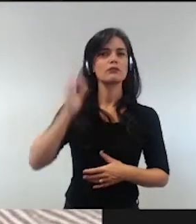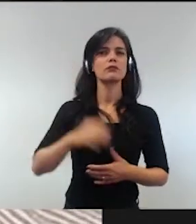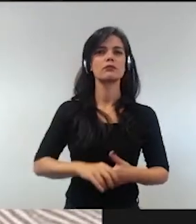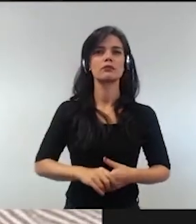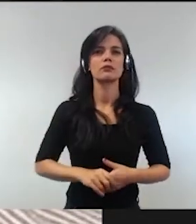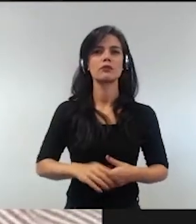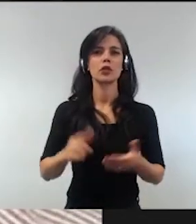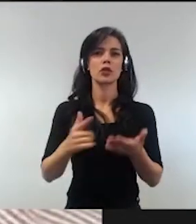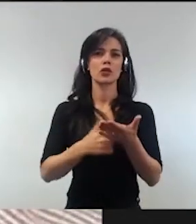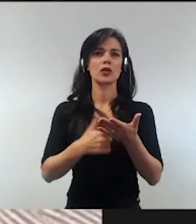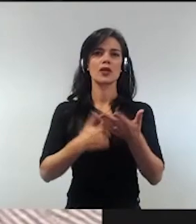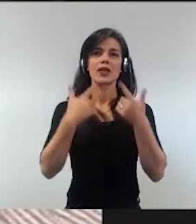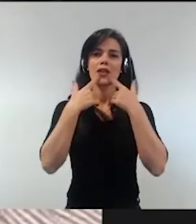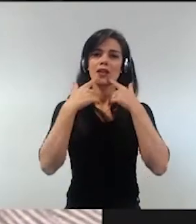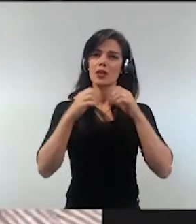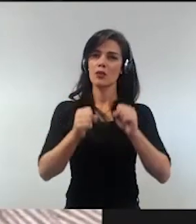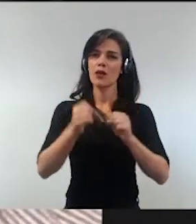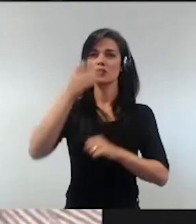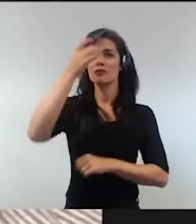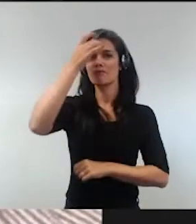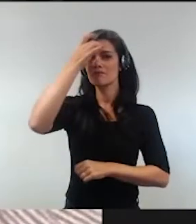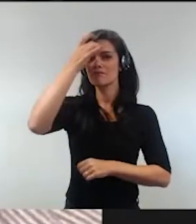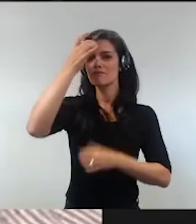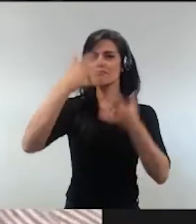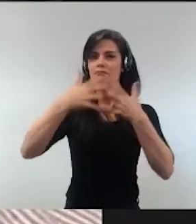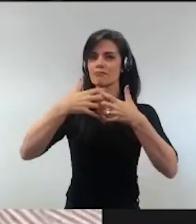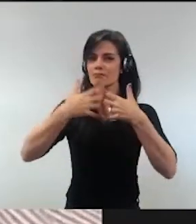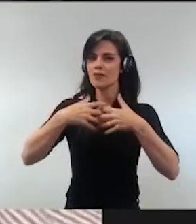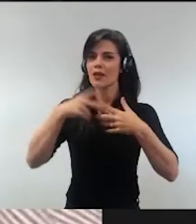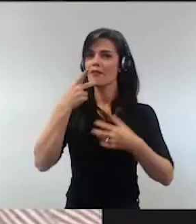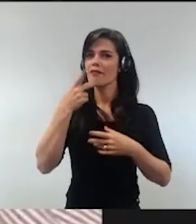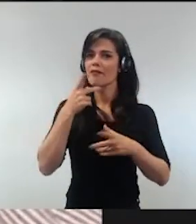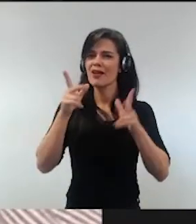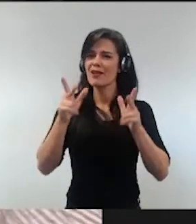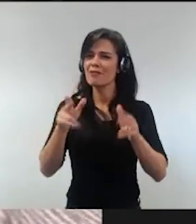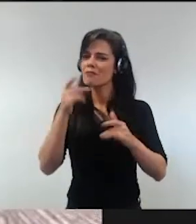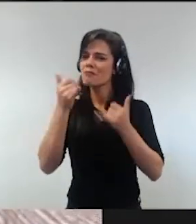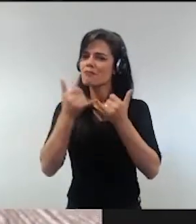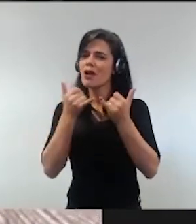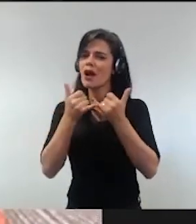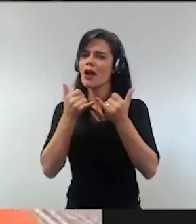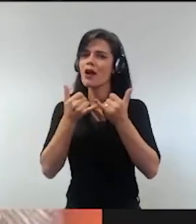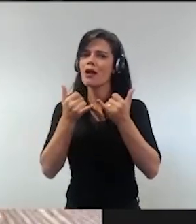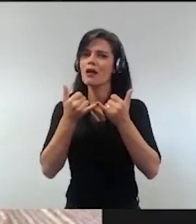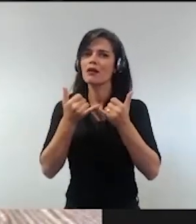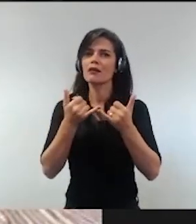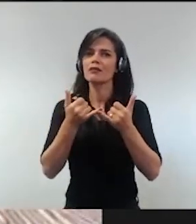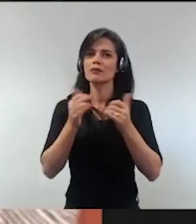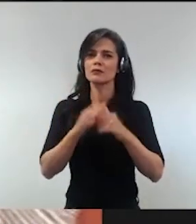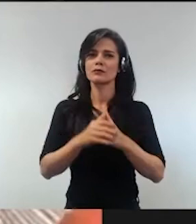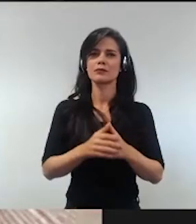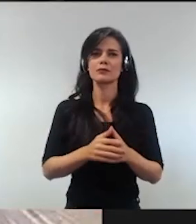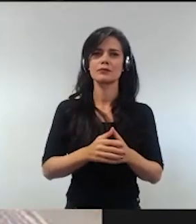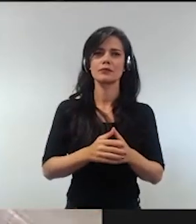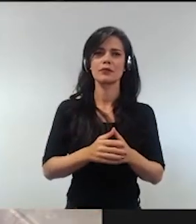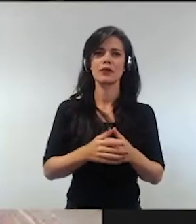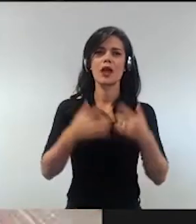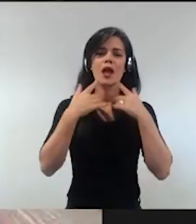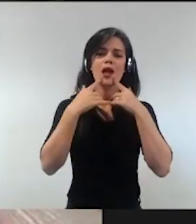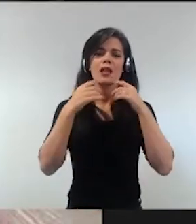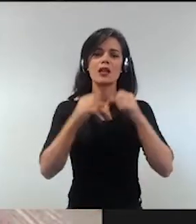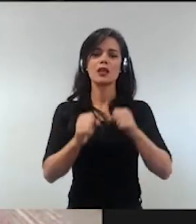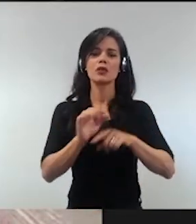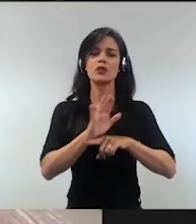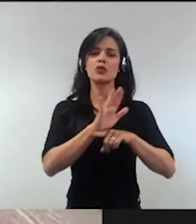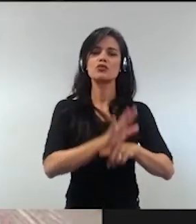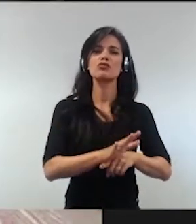Um livro chamado Linguagem e Pensamento, ele diz alguma coisa semelhante quando ele discute as contribuições linguísticas para o estudo